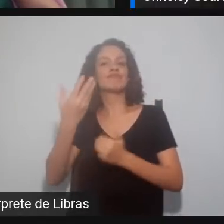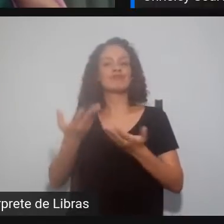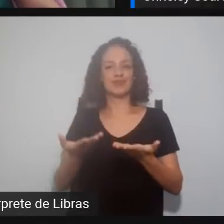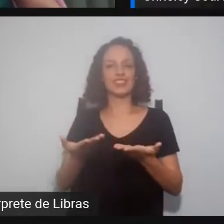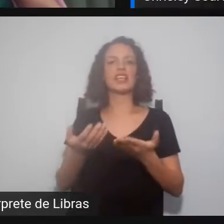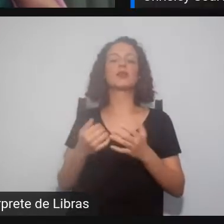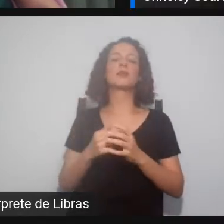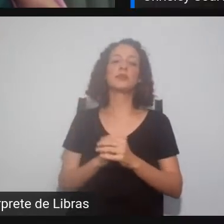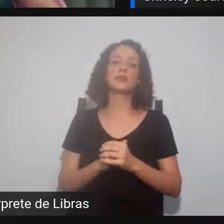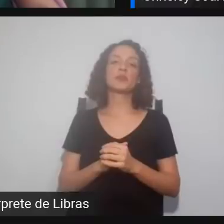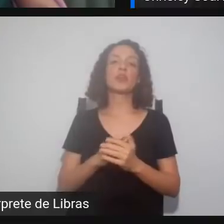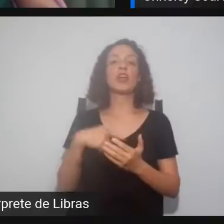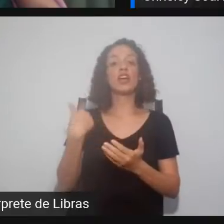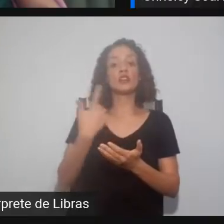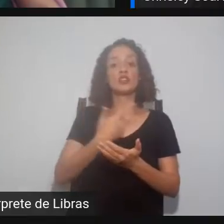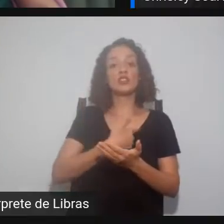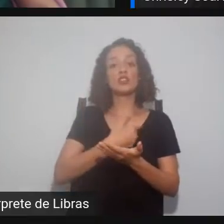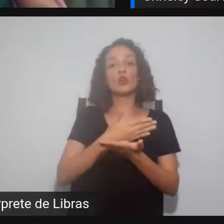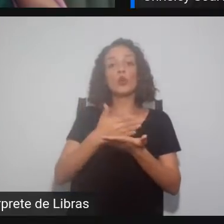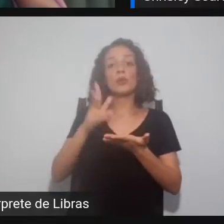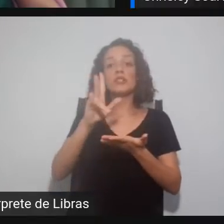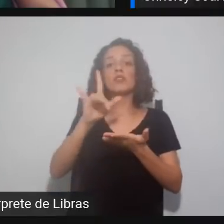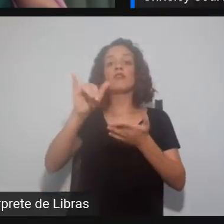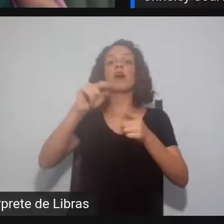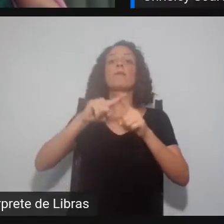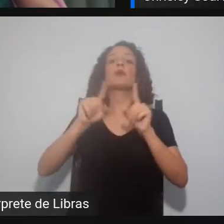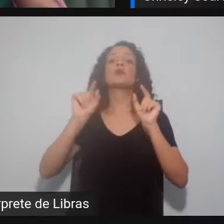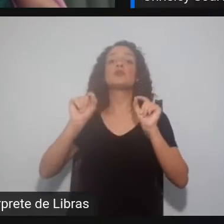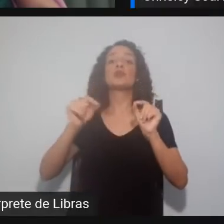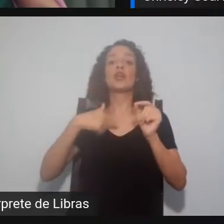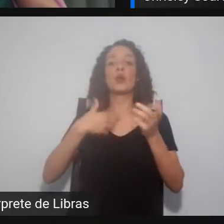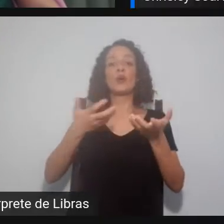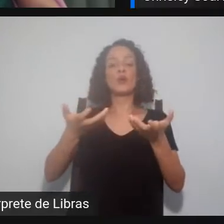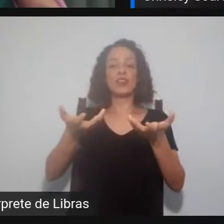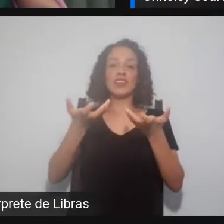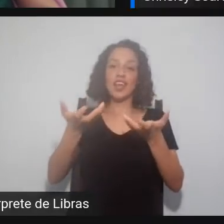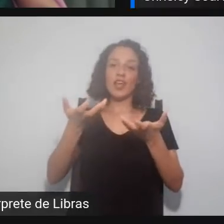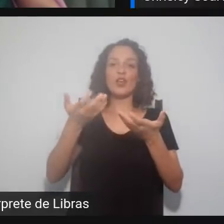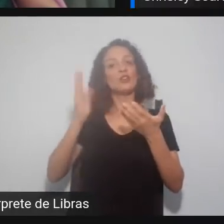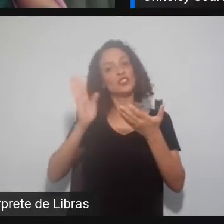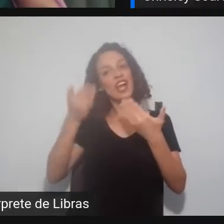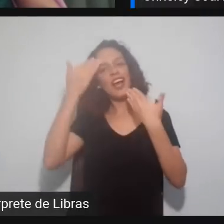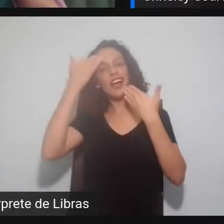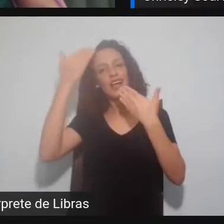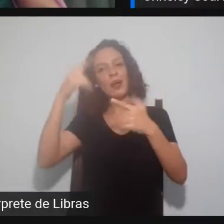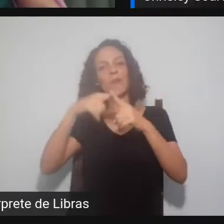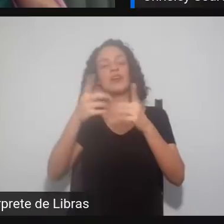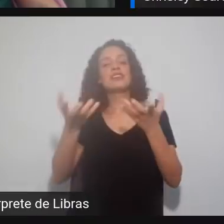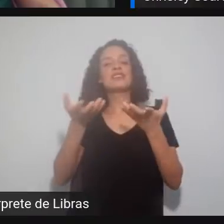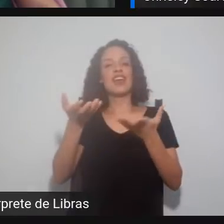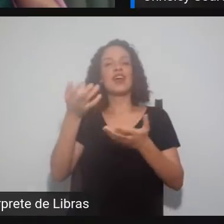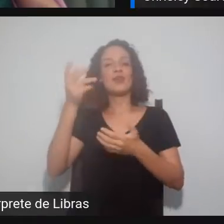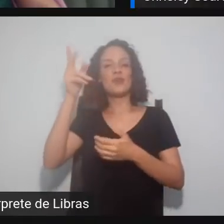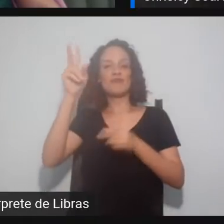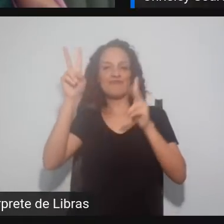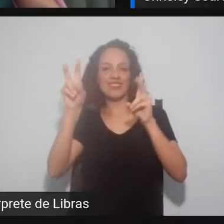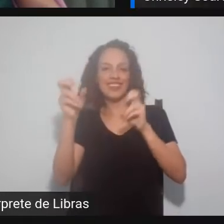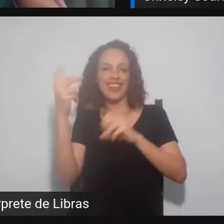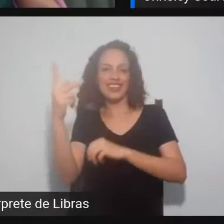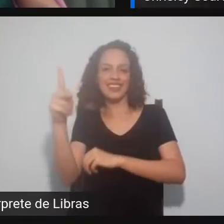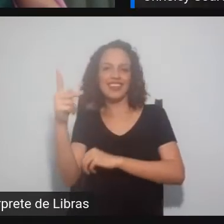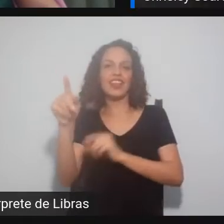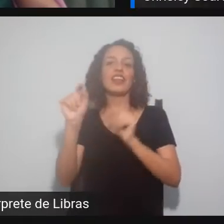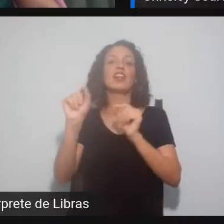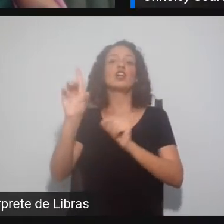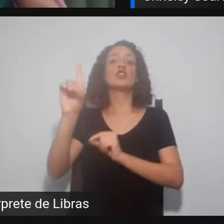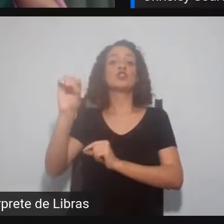Antes da gente iniciar, então, eu já agradeci, mas eu quero contar um pouco da Doca, né? A Doca, além de pesquisadora, ela é